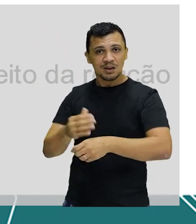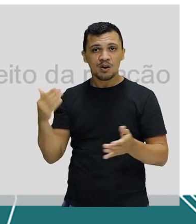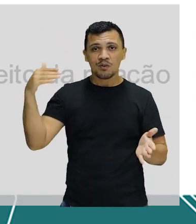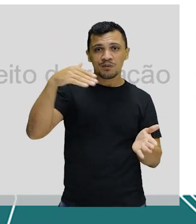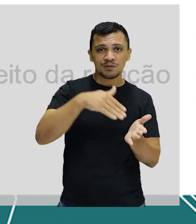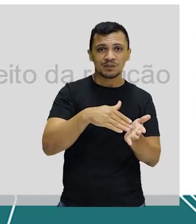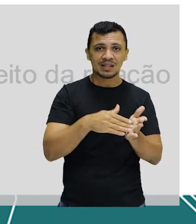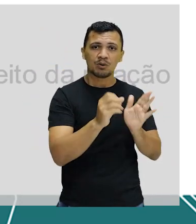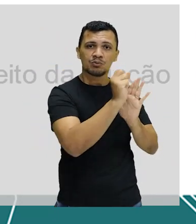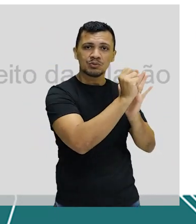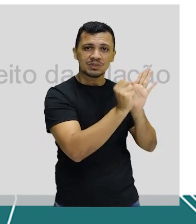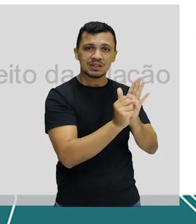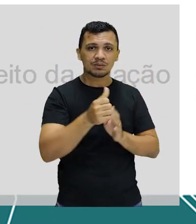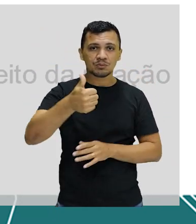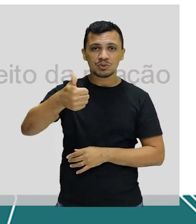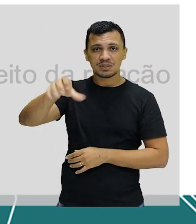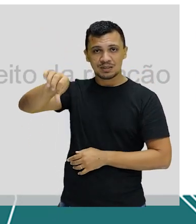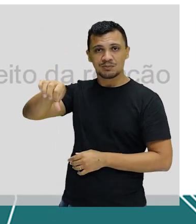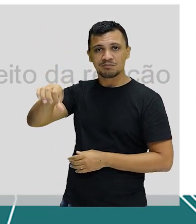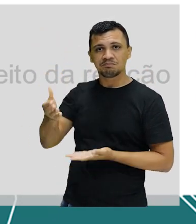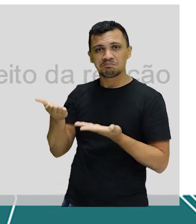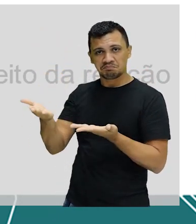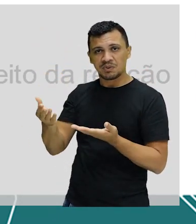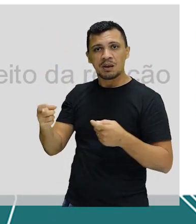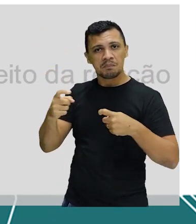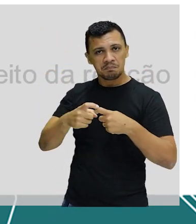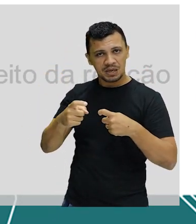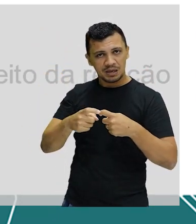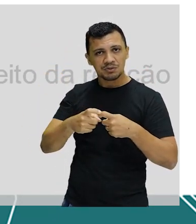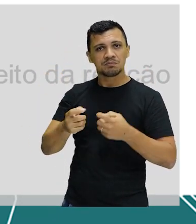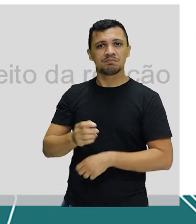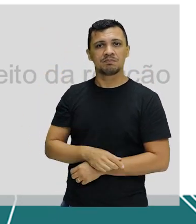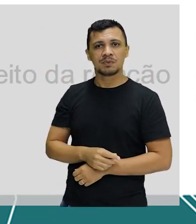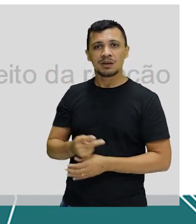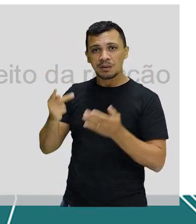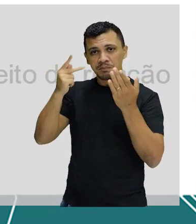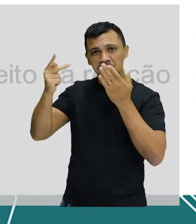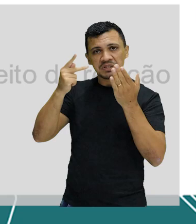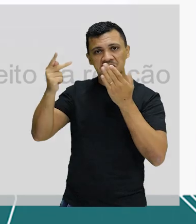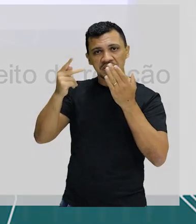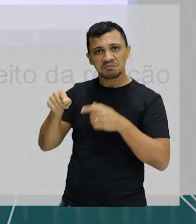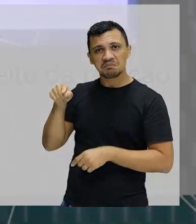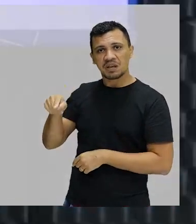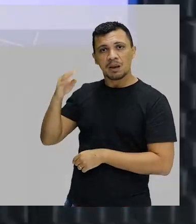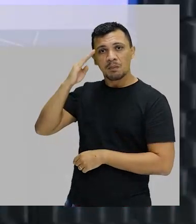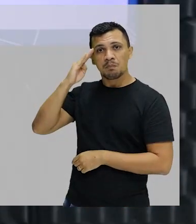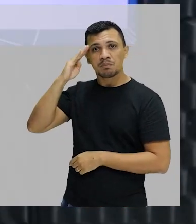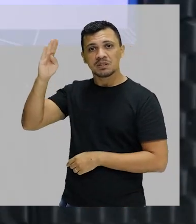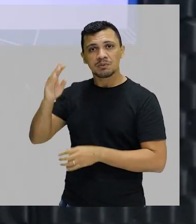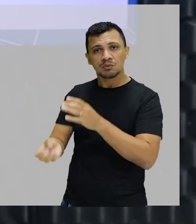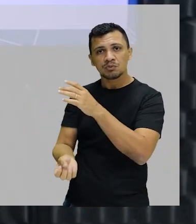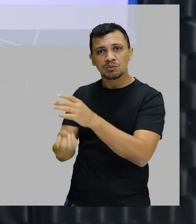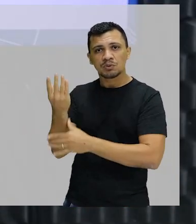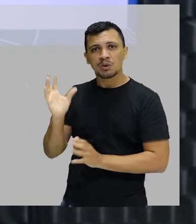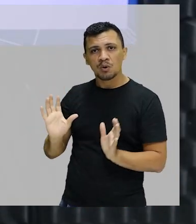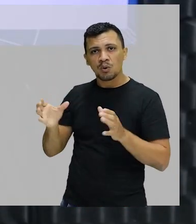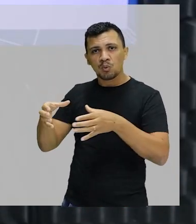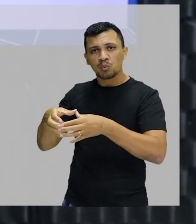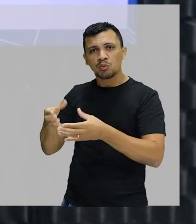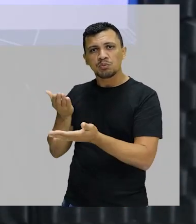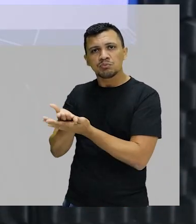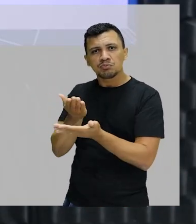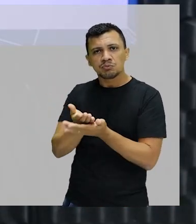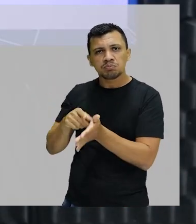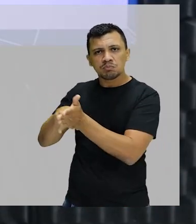um criminalista italiano, médico, psiquiatra, e foi um dos principais fundadores da chamada Escola Positiva